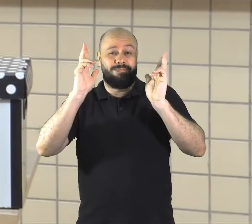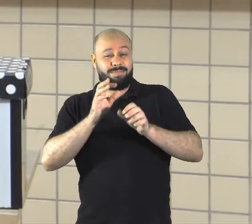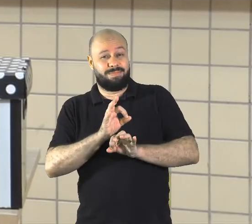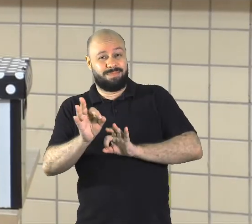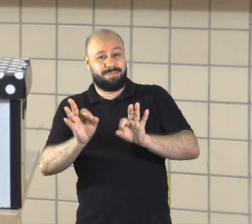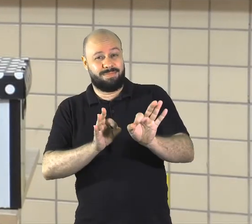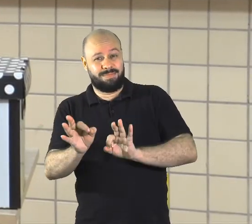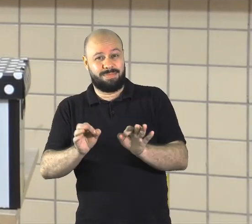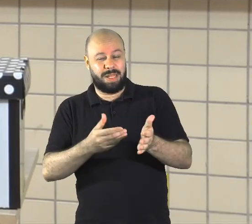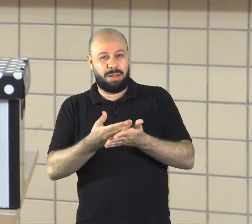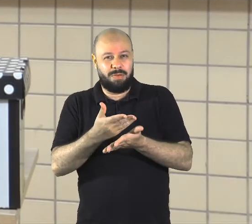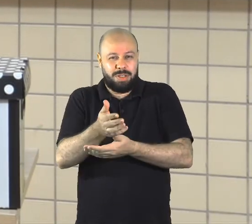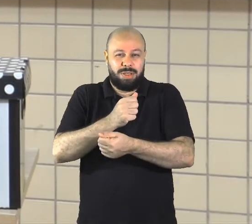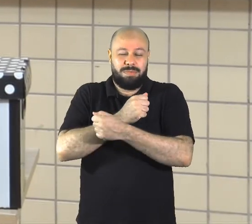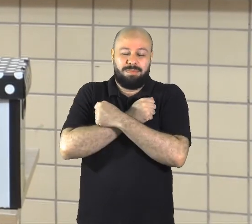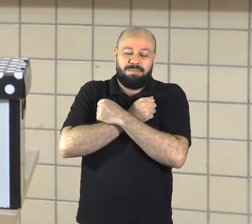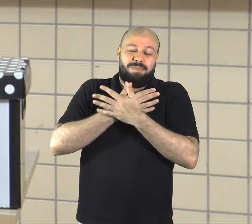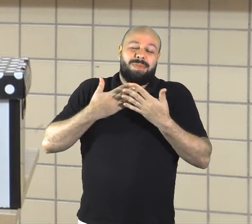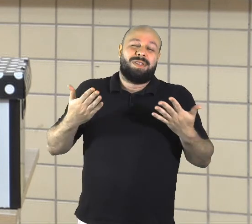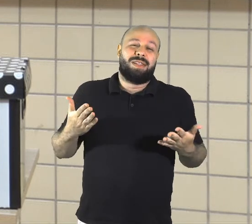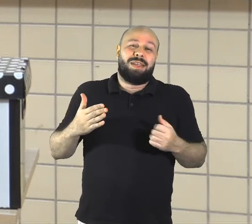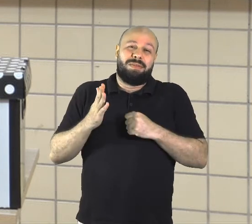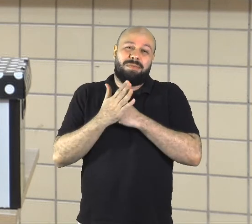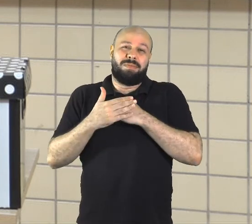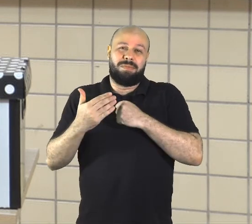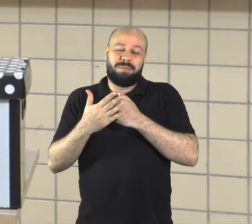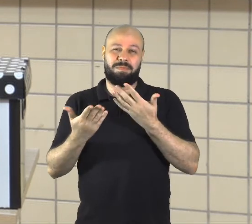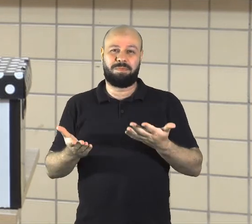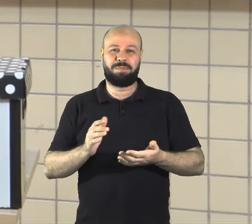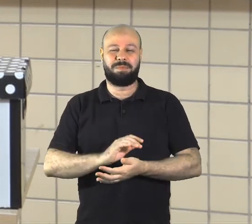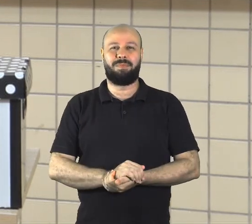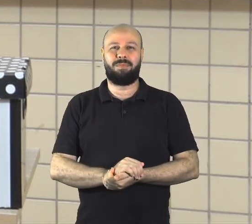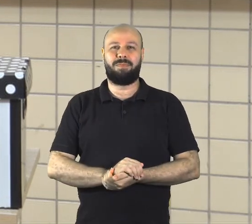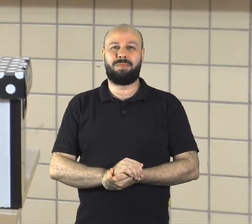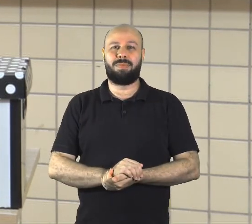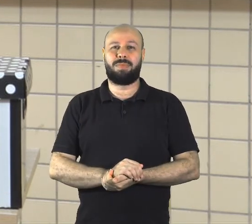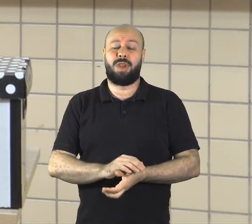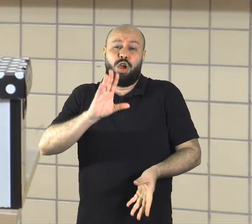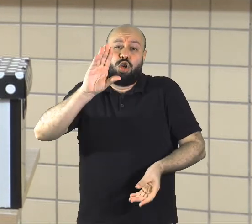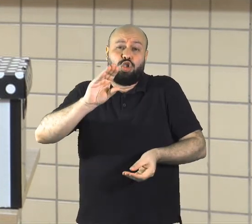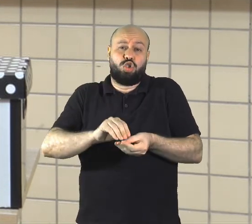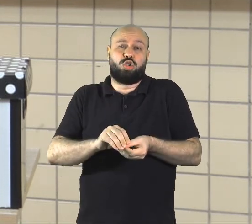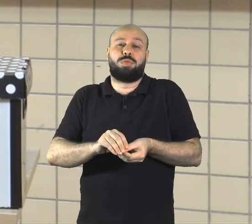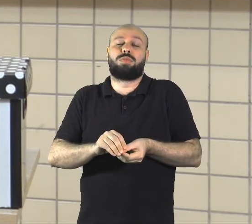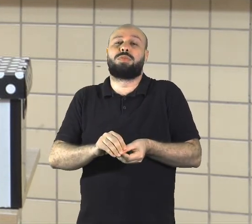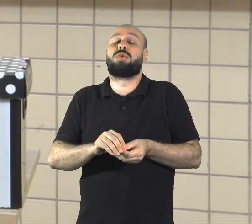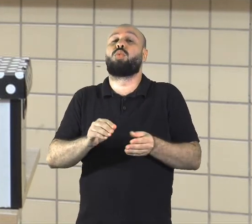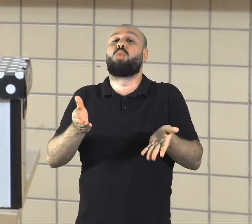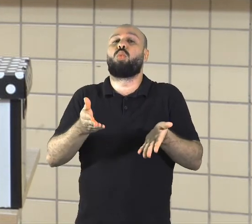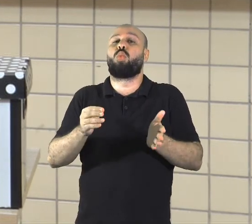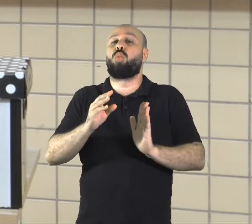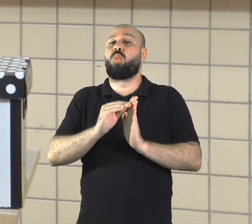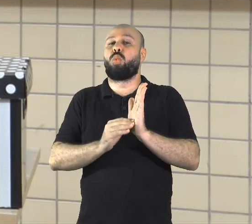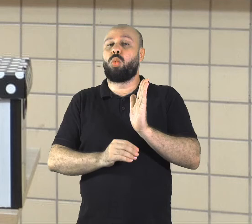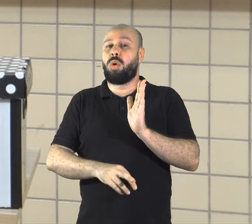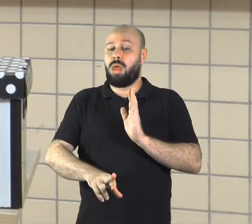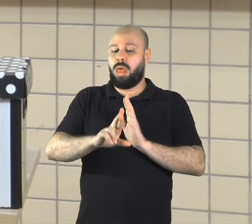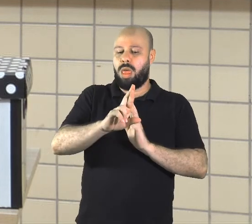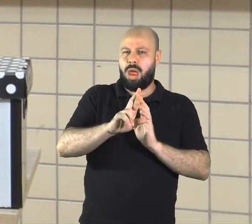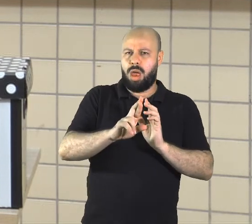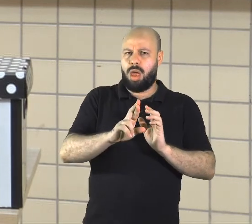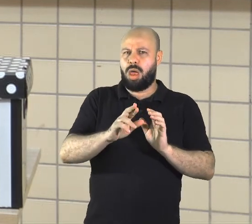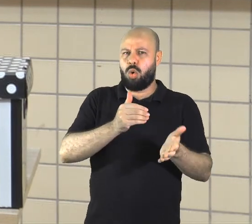Parem no P do R, da editora educacional. Então, crianças, infelizmente a nossa aula chegou ao fim. Nós